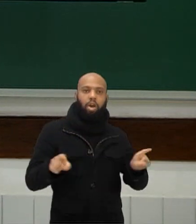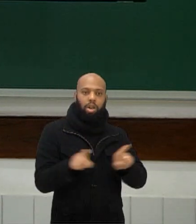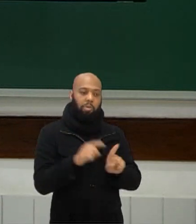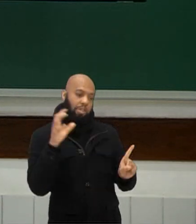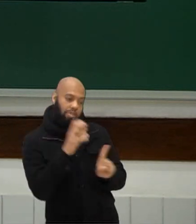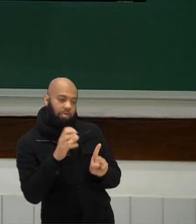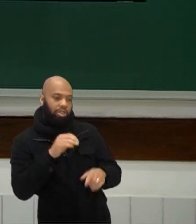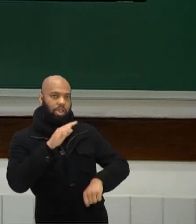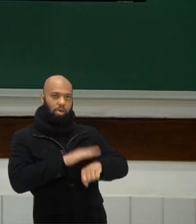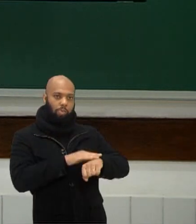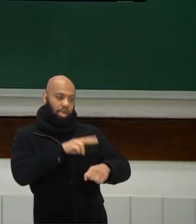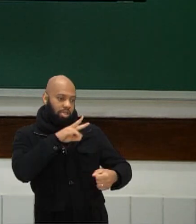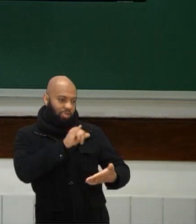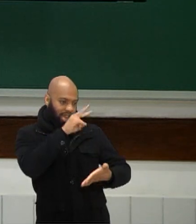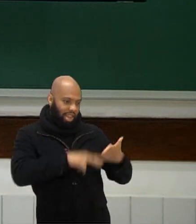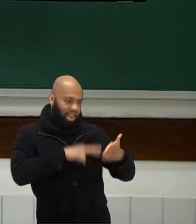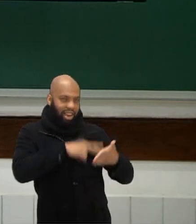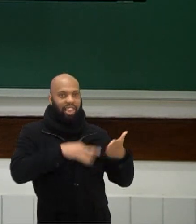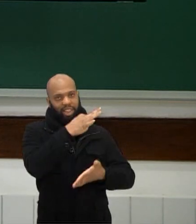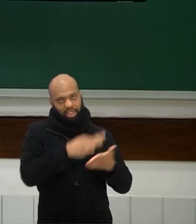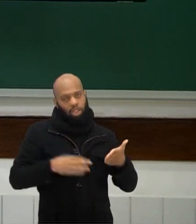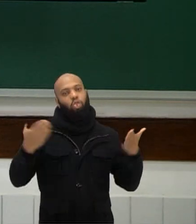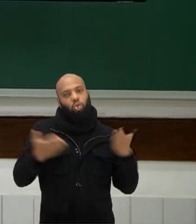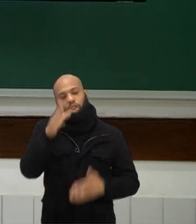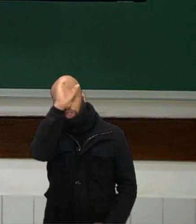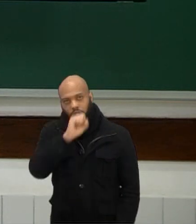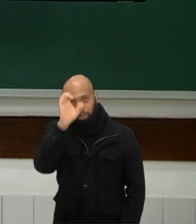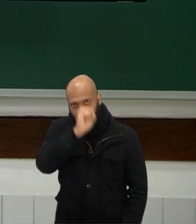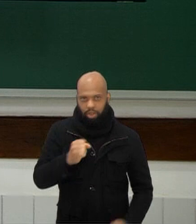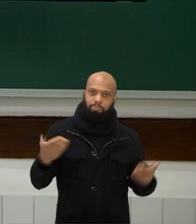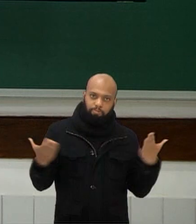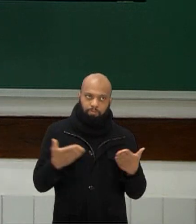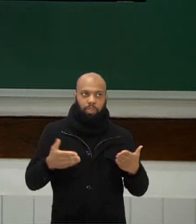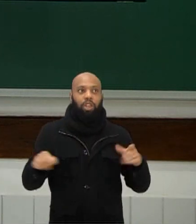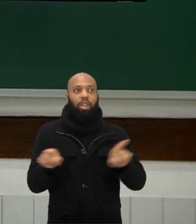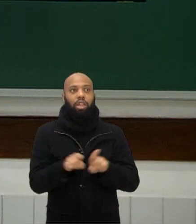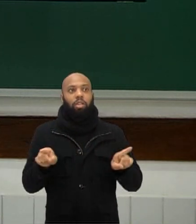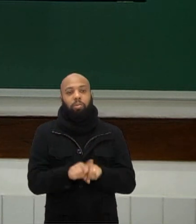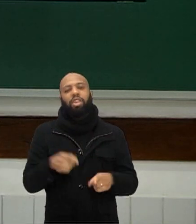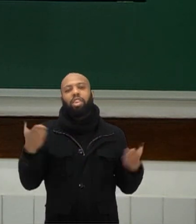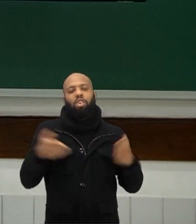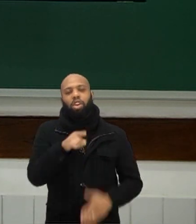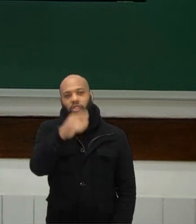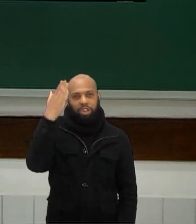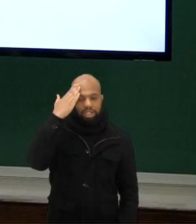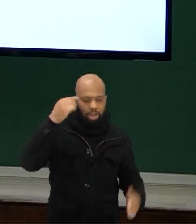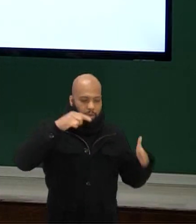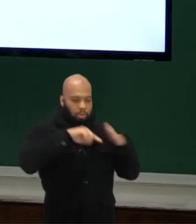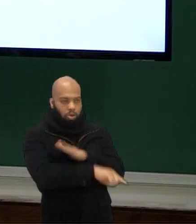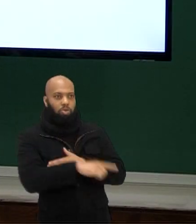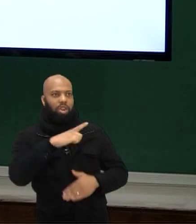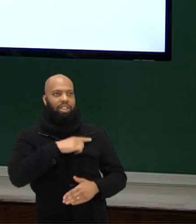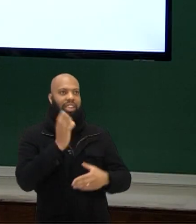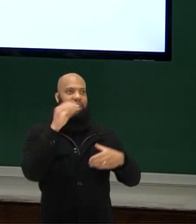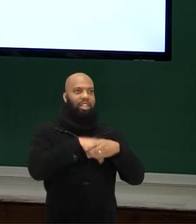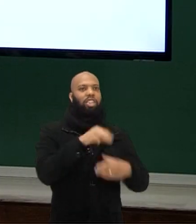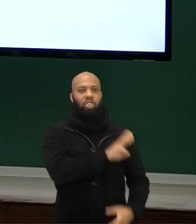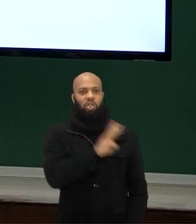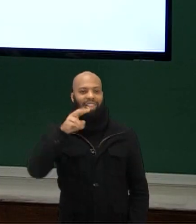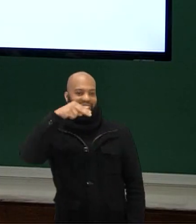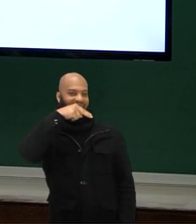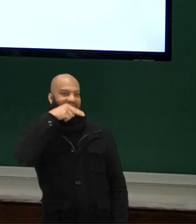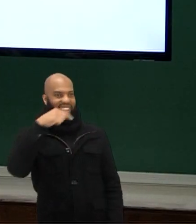na interpretação de um texto. Tudo isso nós vimos na aula de hoje. E para vocês saberem mais, lá no site